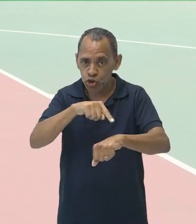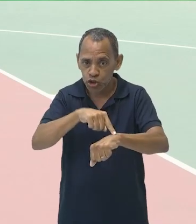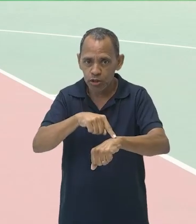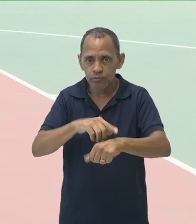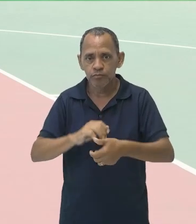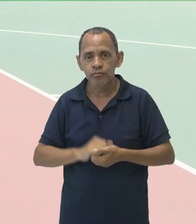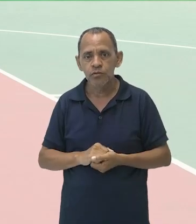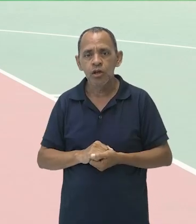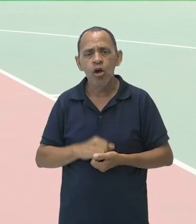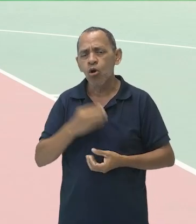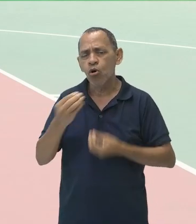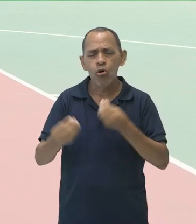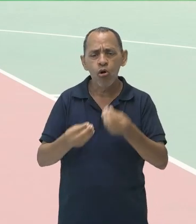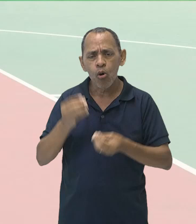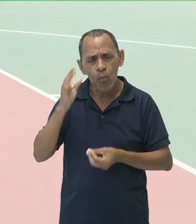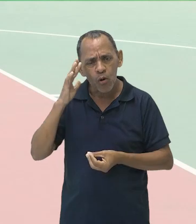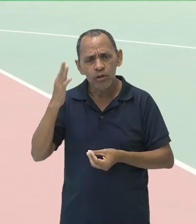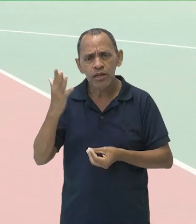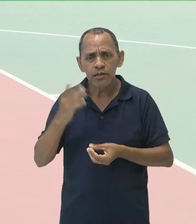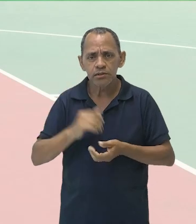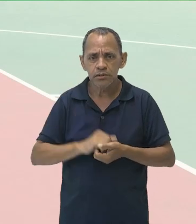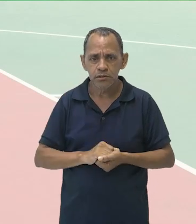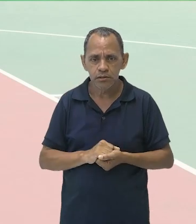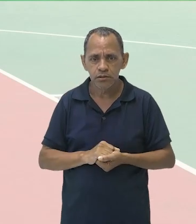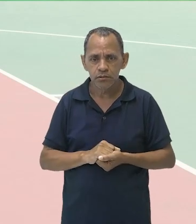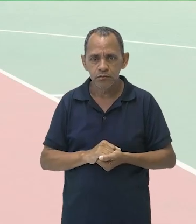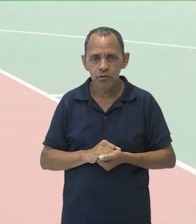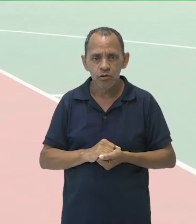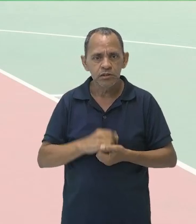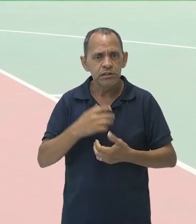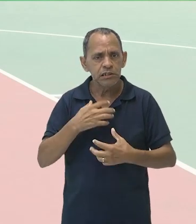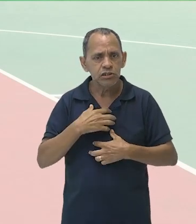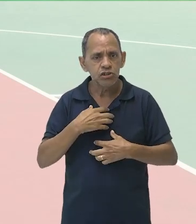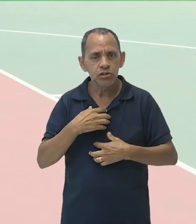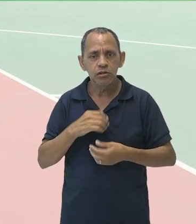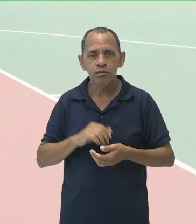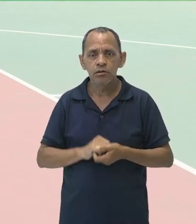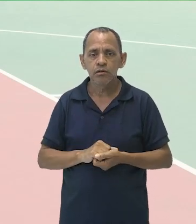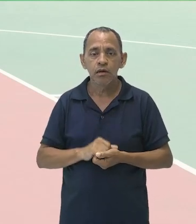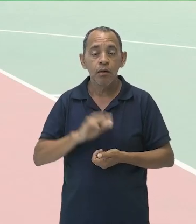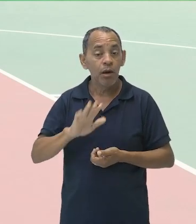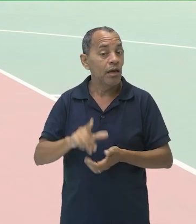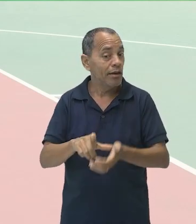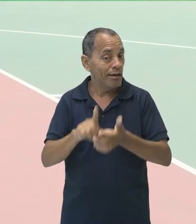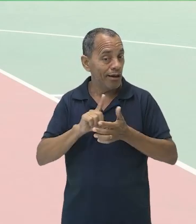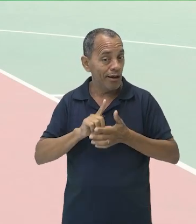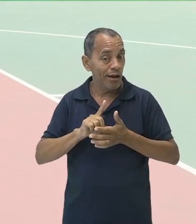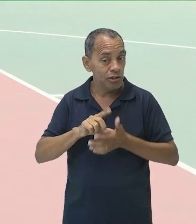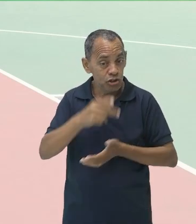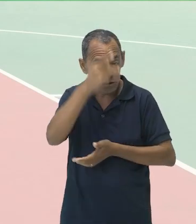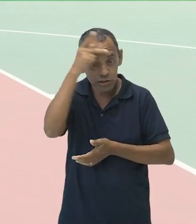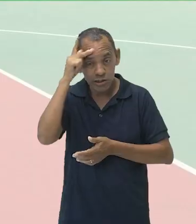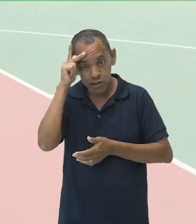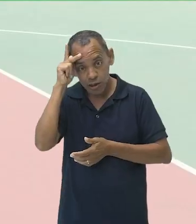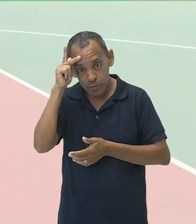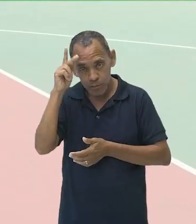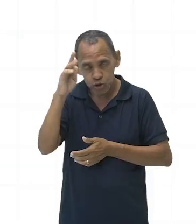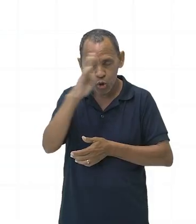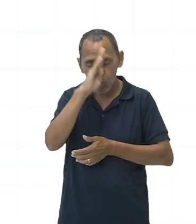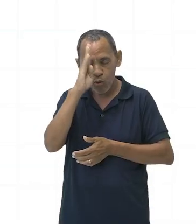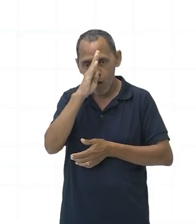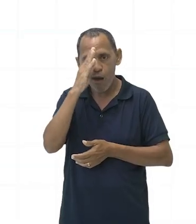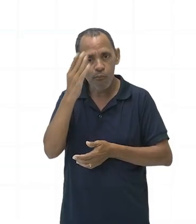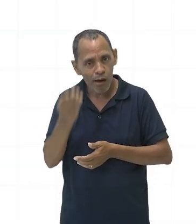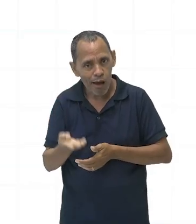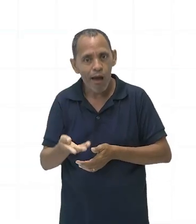gente sabe que tudo aquilo pode ser uma causa, mas antes de desmaiar, a pessoa ela sente algo. E que sintomas são esses? Vamos